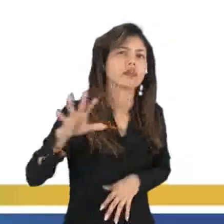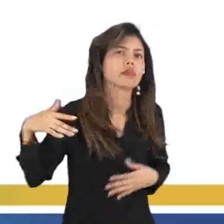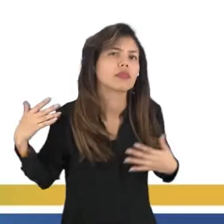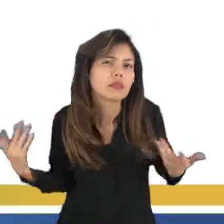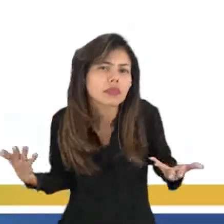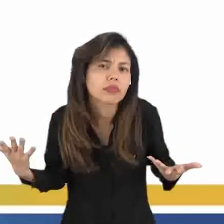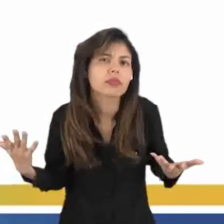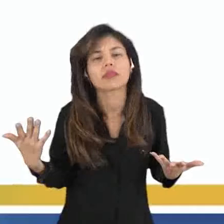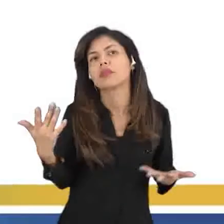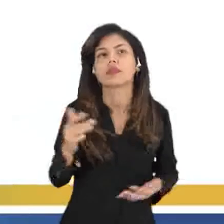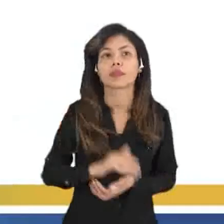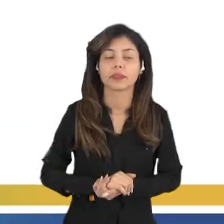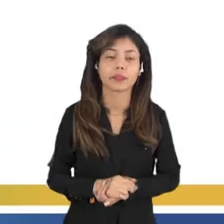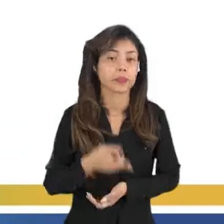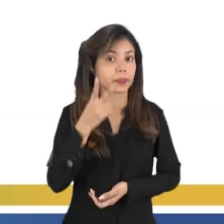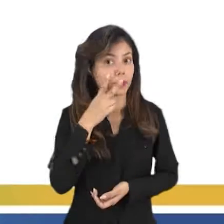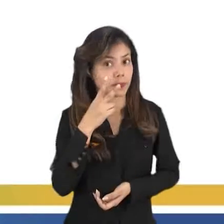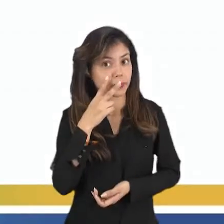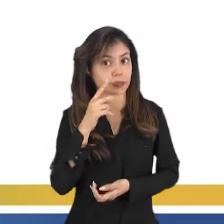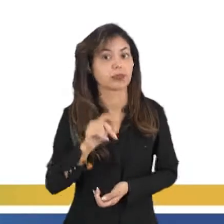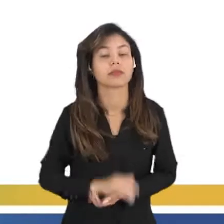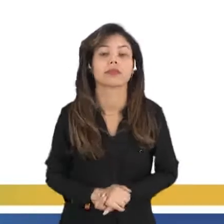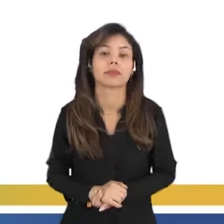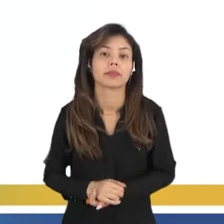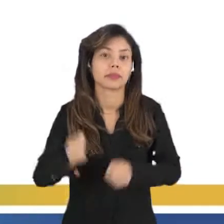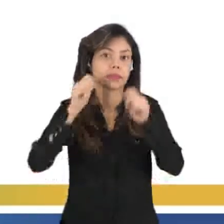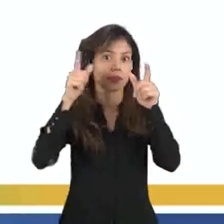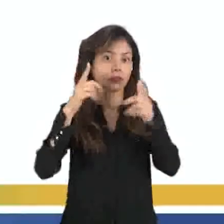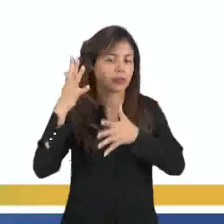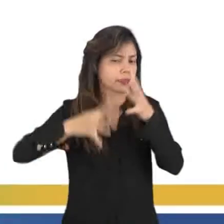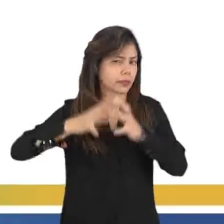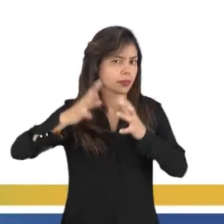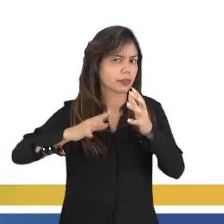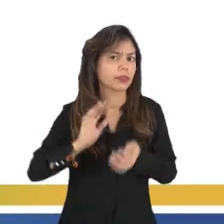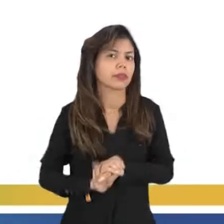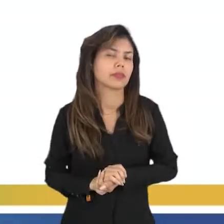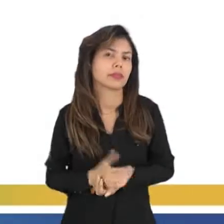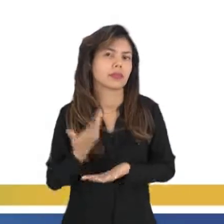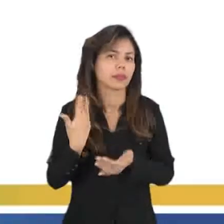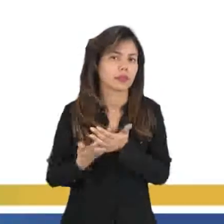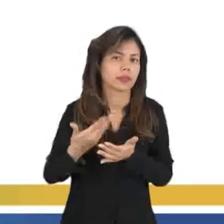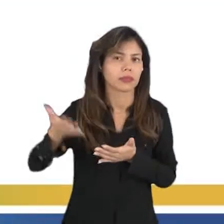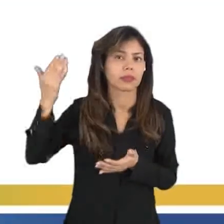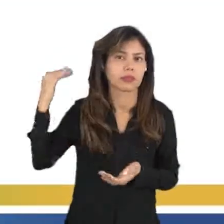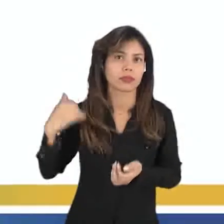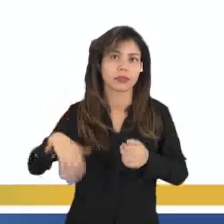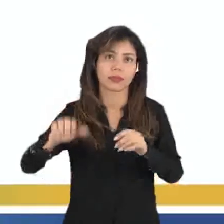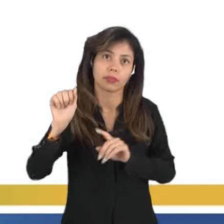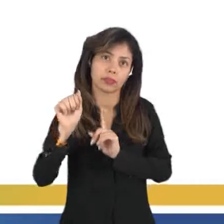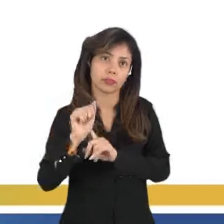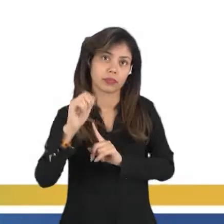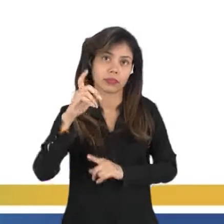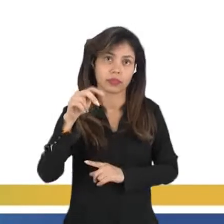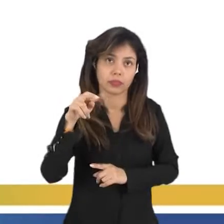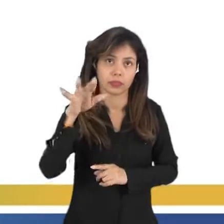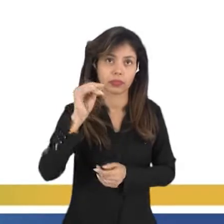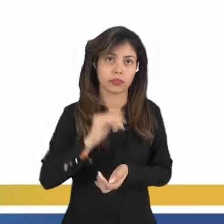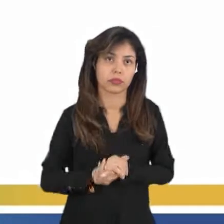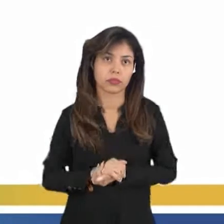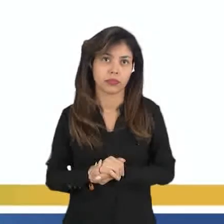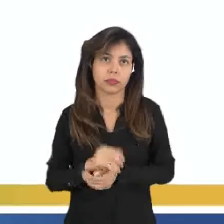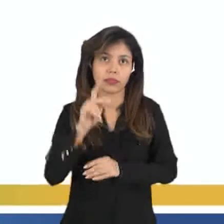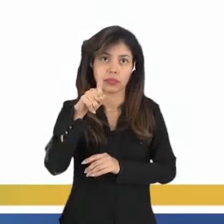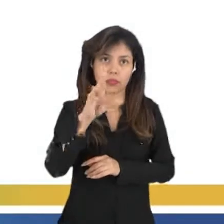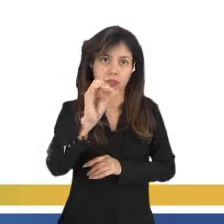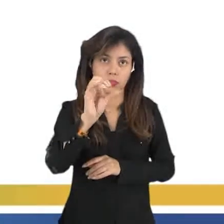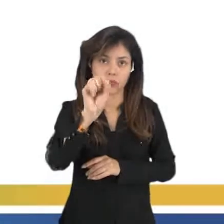da... Preste bem atenção, para você não se confundir com o assunto anterior. Letra A, Catalunha.